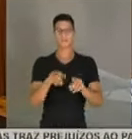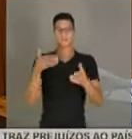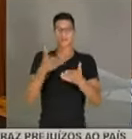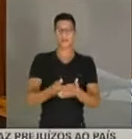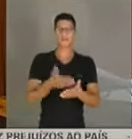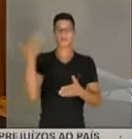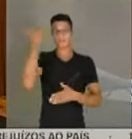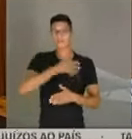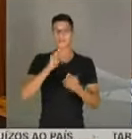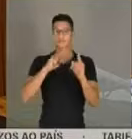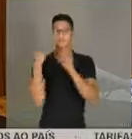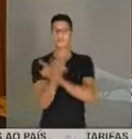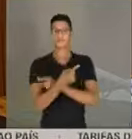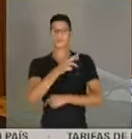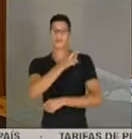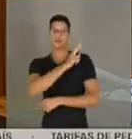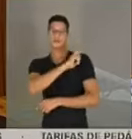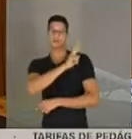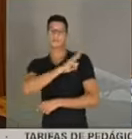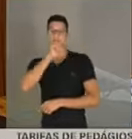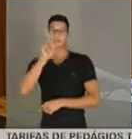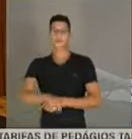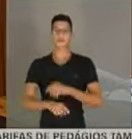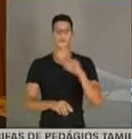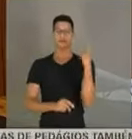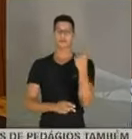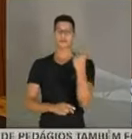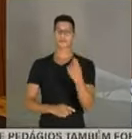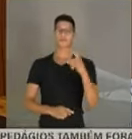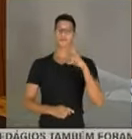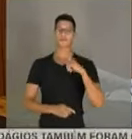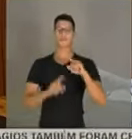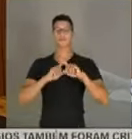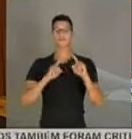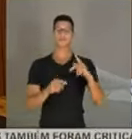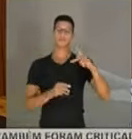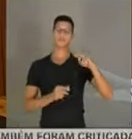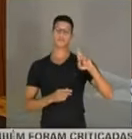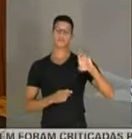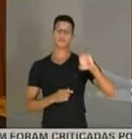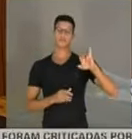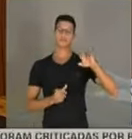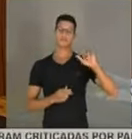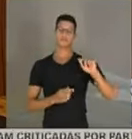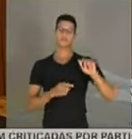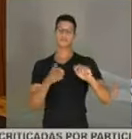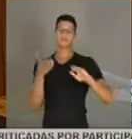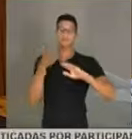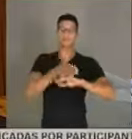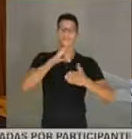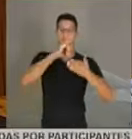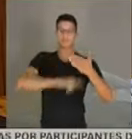se pode encontrar, a responsabilidade é não única e exclusiva, mas da Precisa, por ter entrado com um